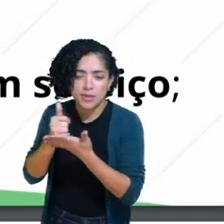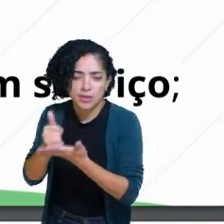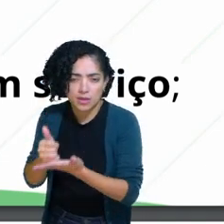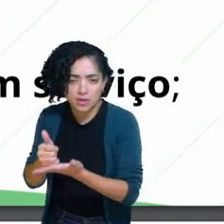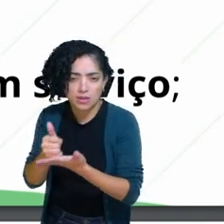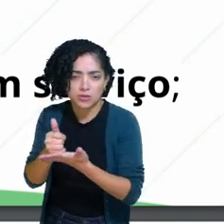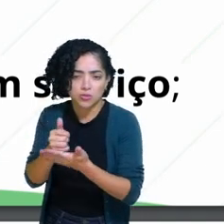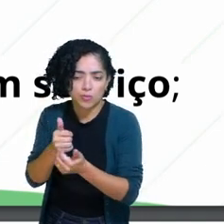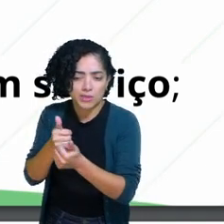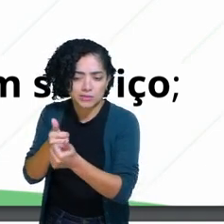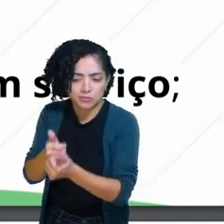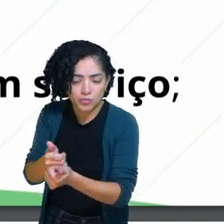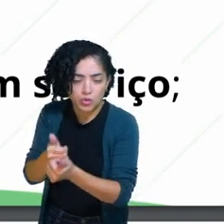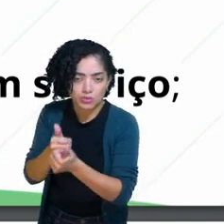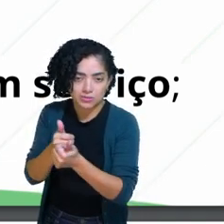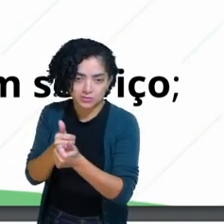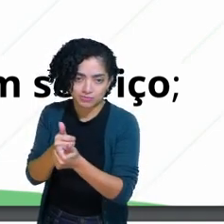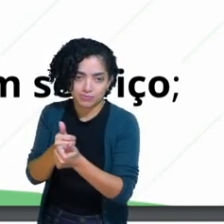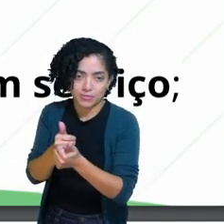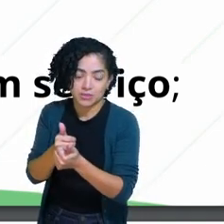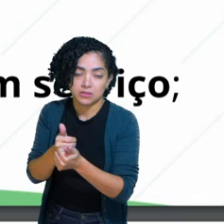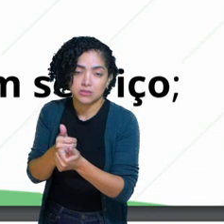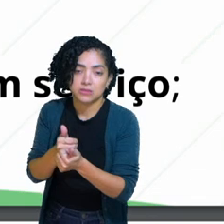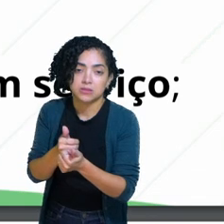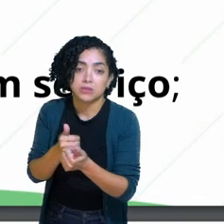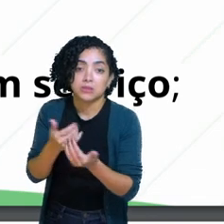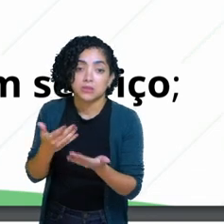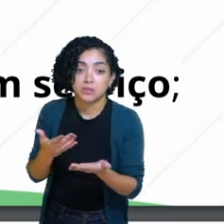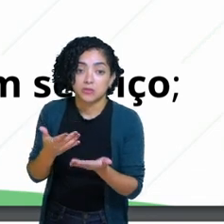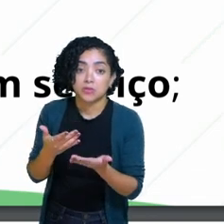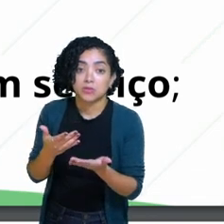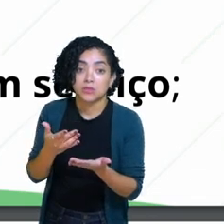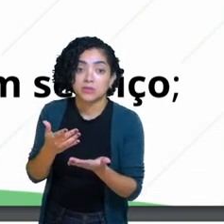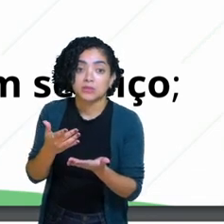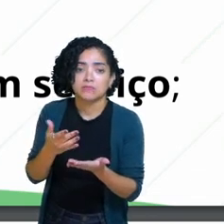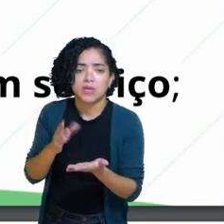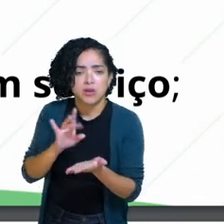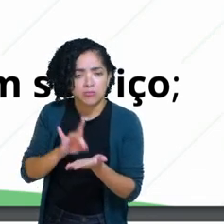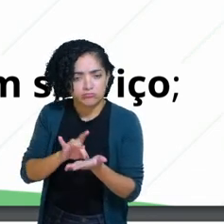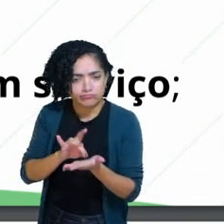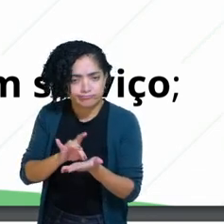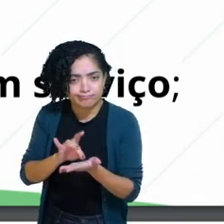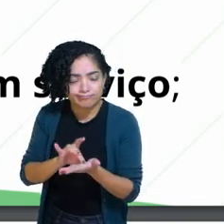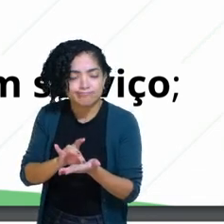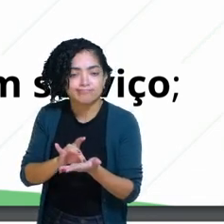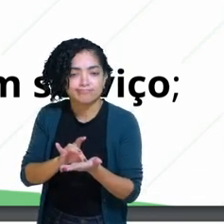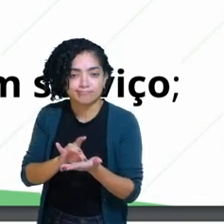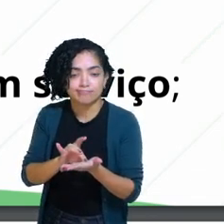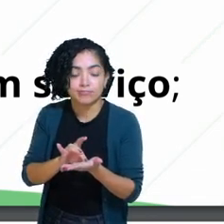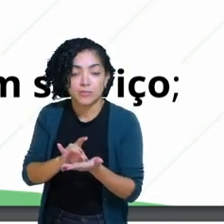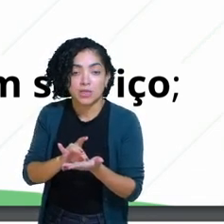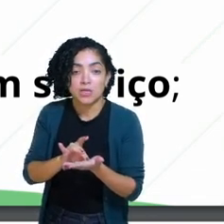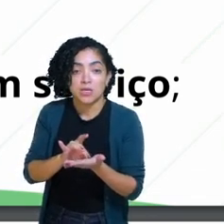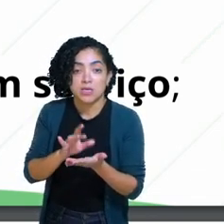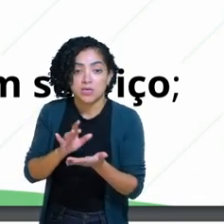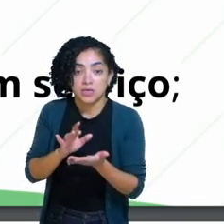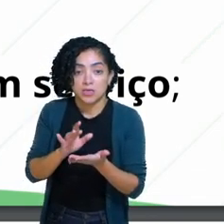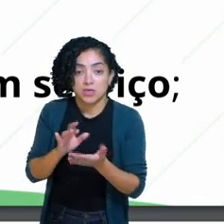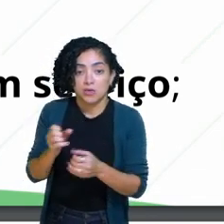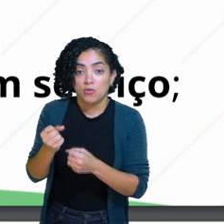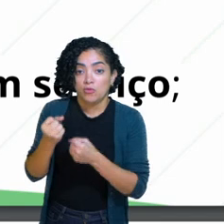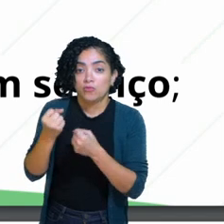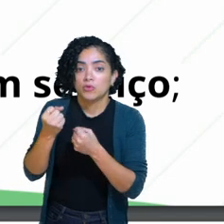próxima mais né que que realmente traga o sentido para essa formação o fortalecimento da